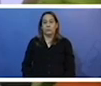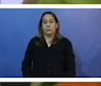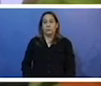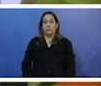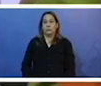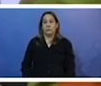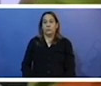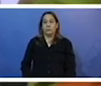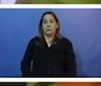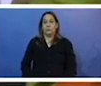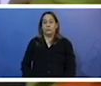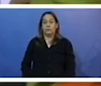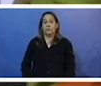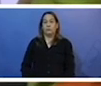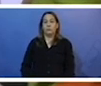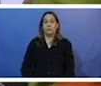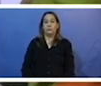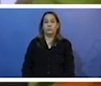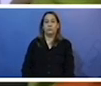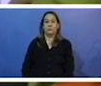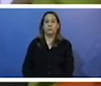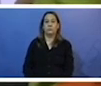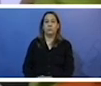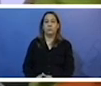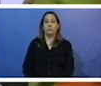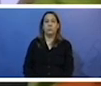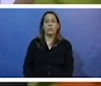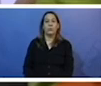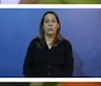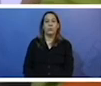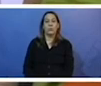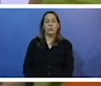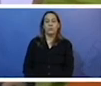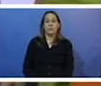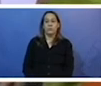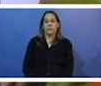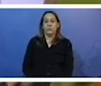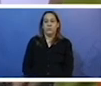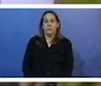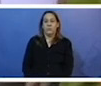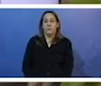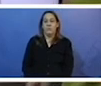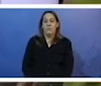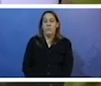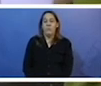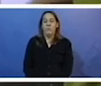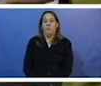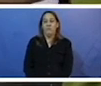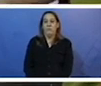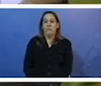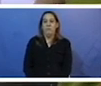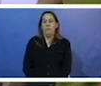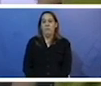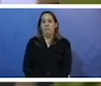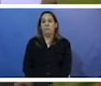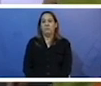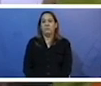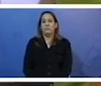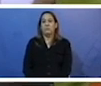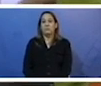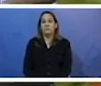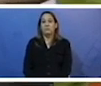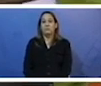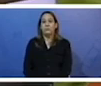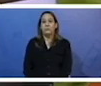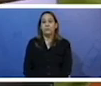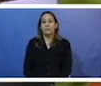Brinquedo. E aí, na pronúncia, na fala, aparece o U. Presta atenção nessa